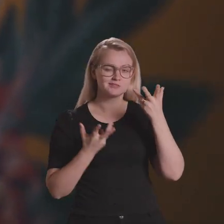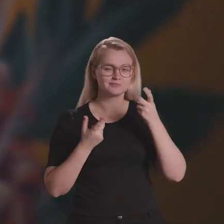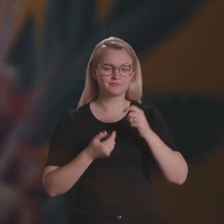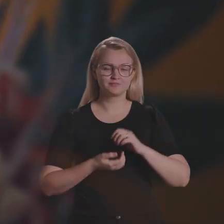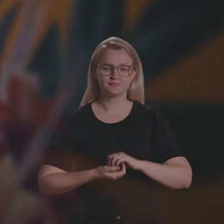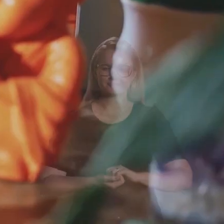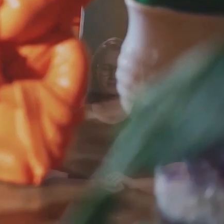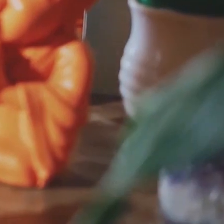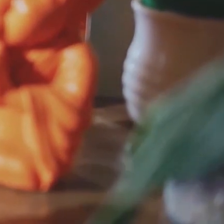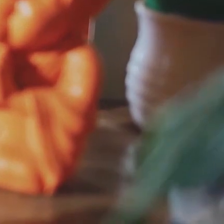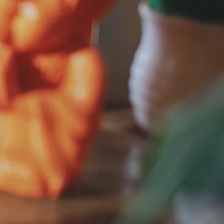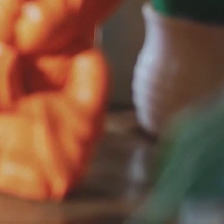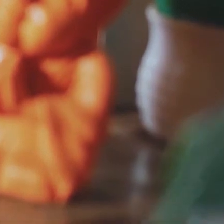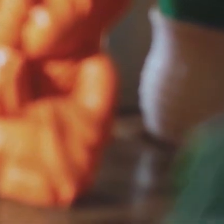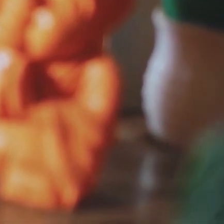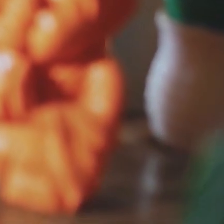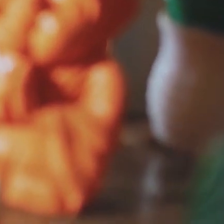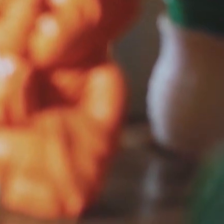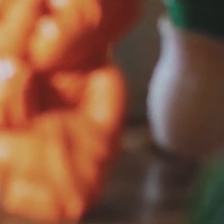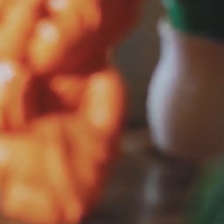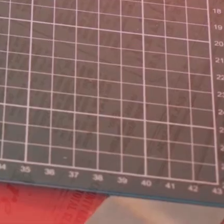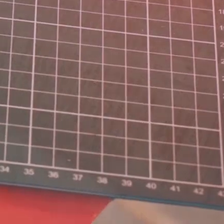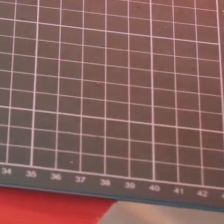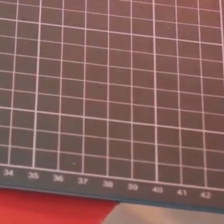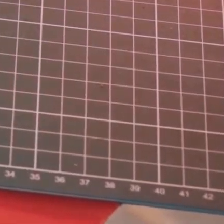acho isso sensacional.